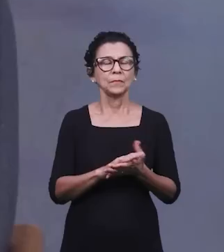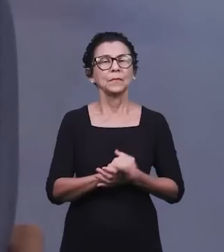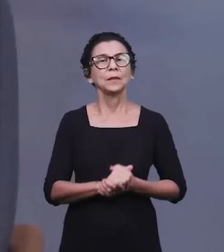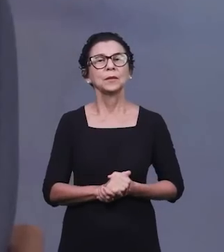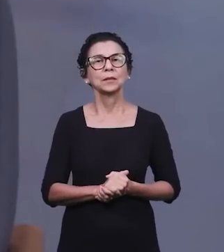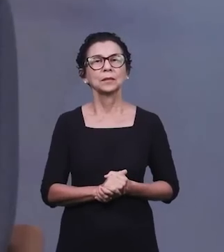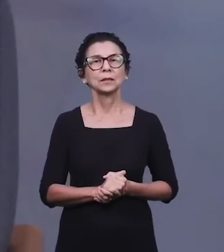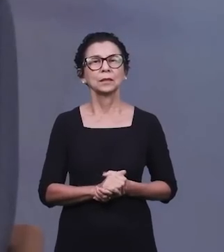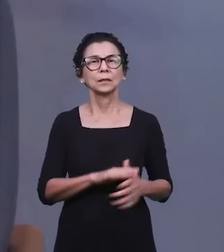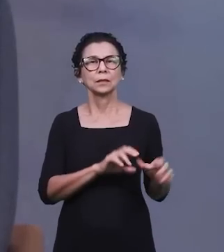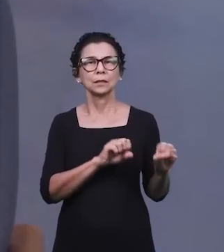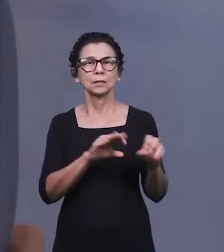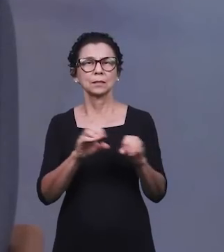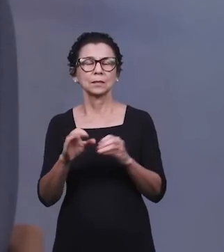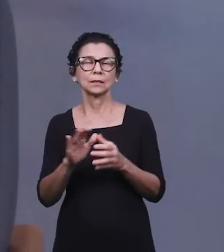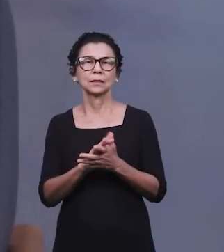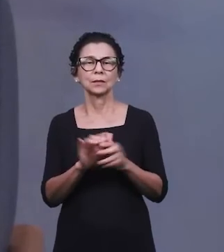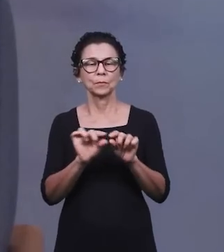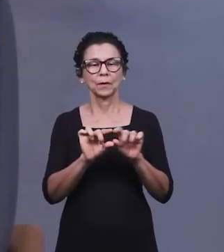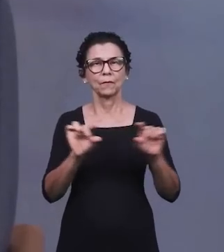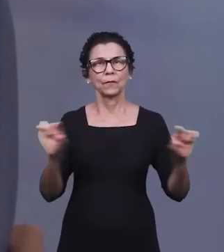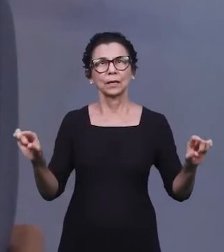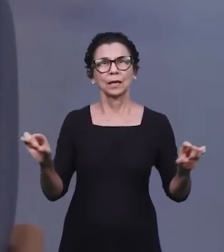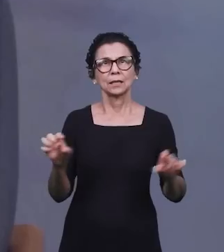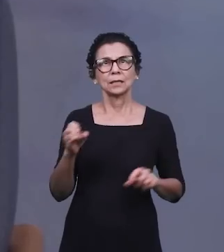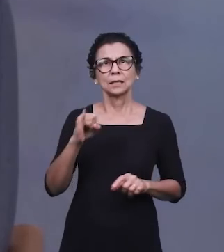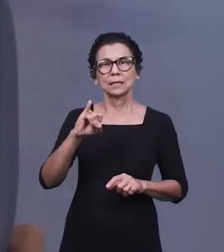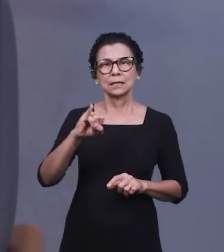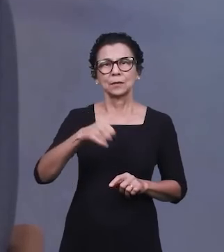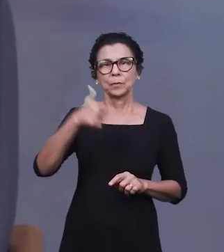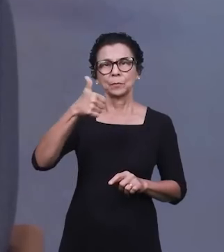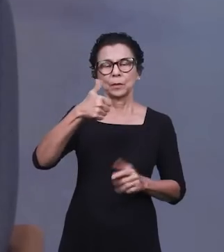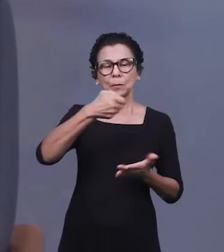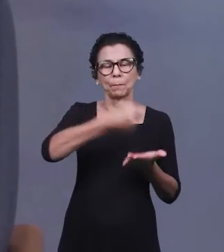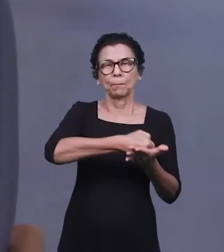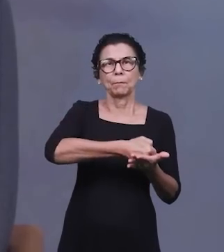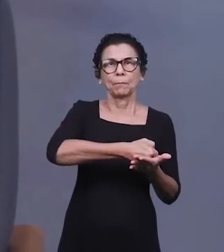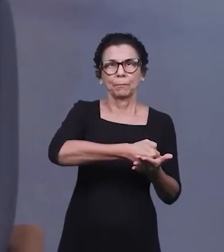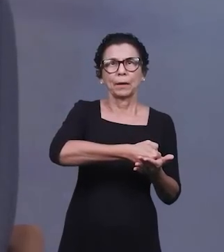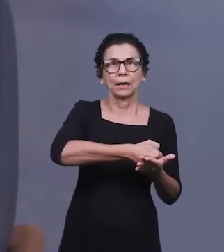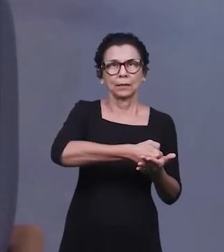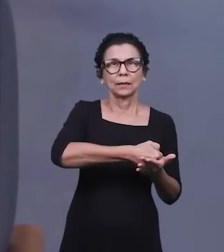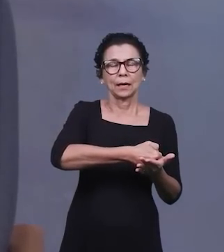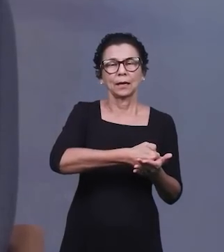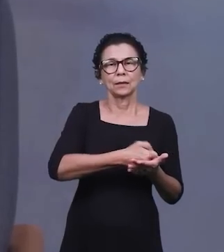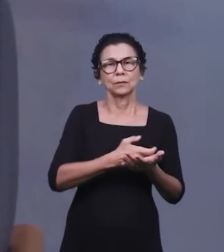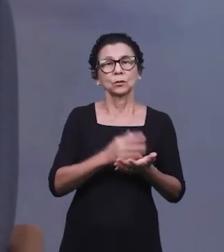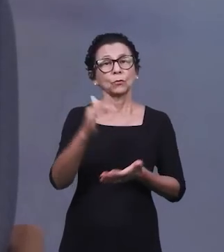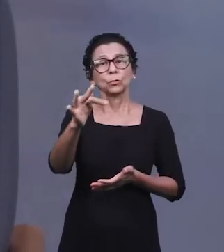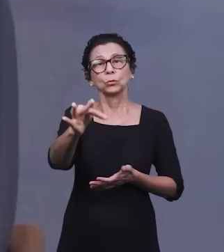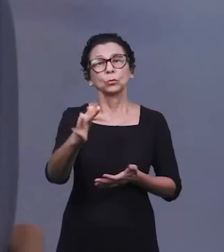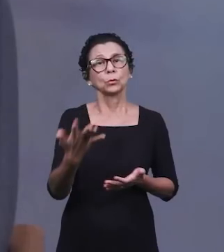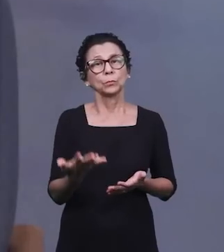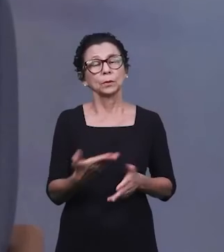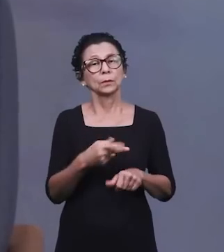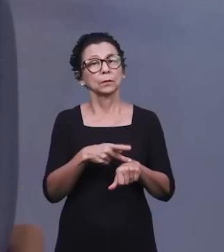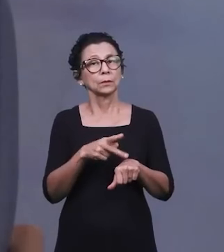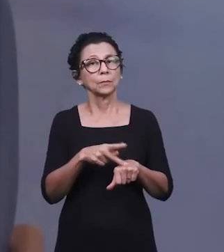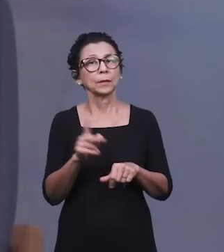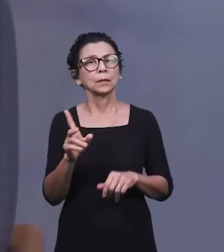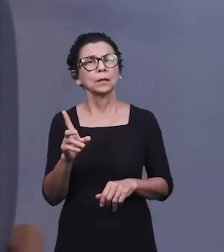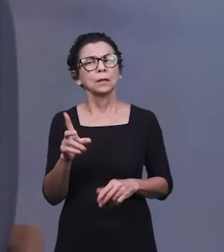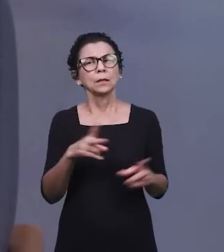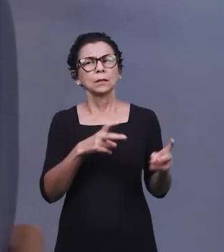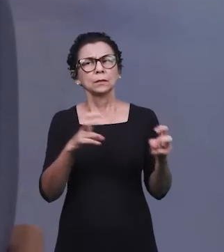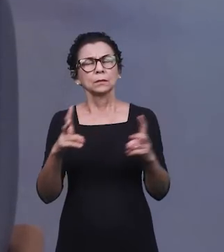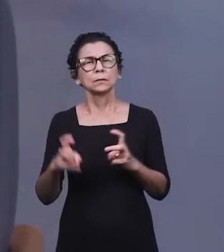Ele até usa uma frase diferente. Ele fala assim, se pagar primeiro, ou pagar o seu futuro primeiro. Porque na prática é isso. Nós vemos que as pessoas